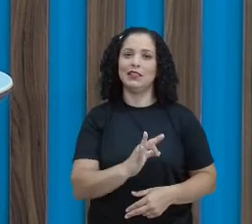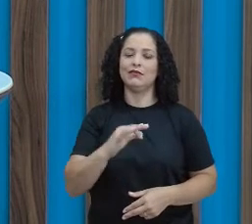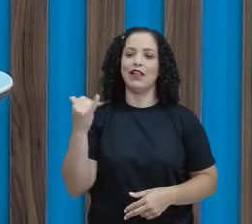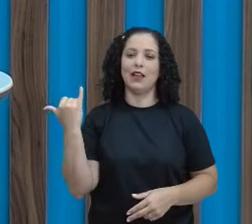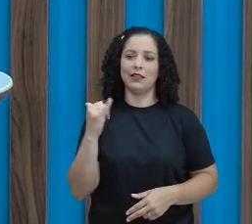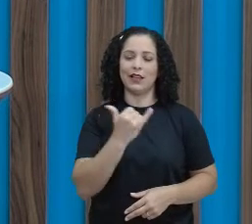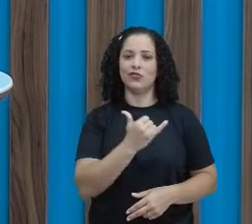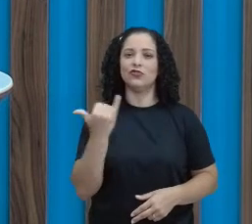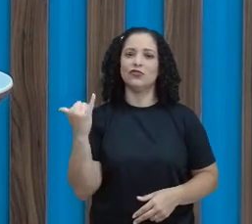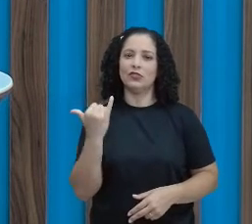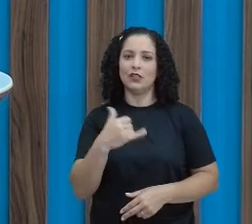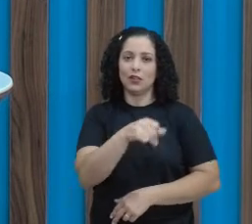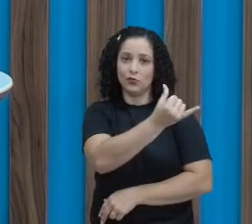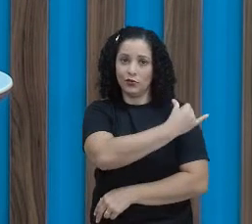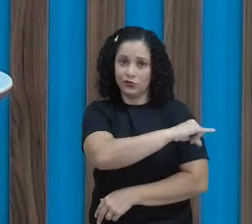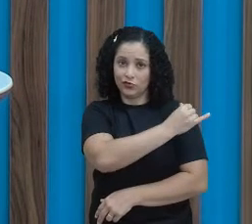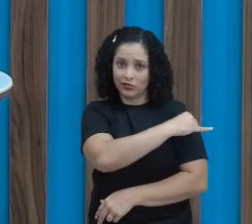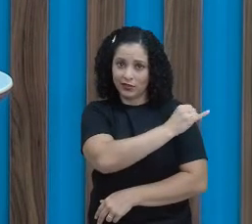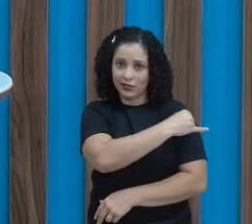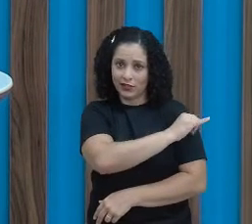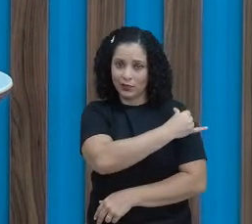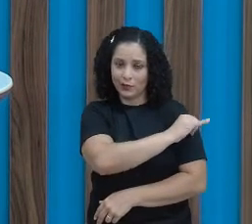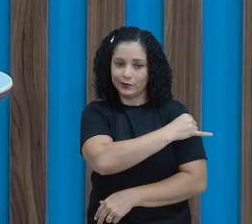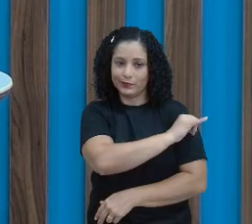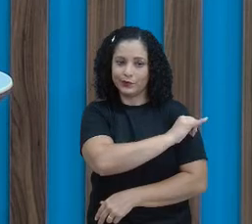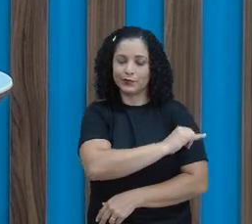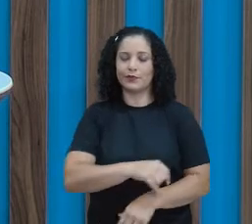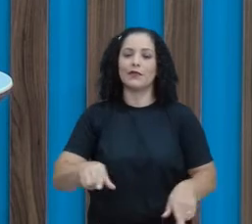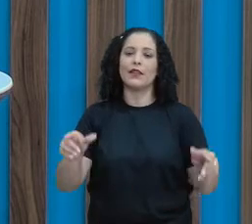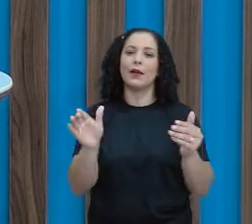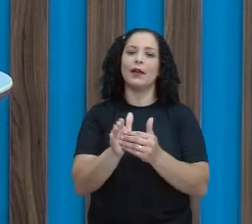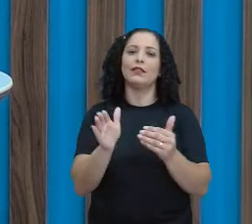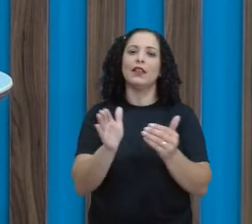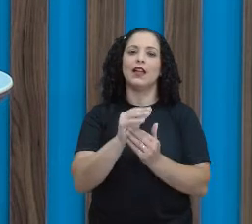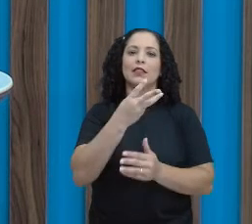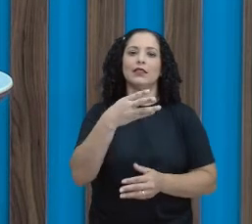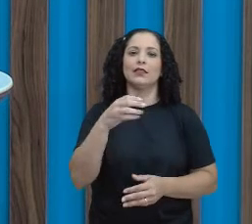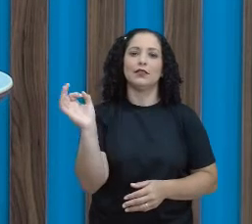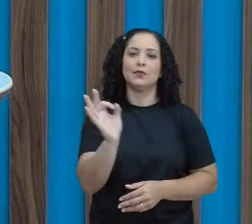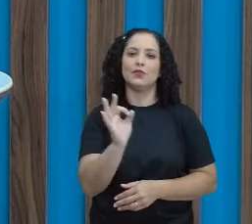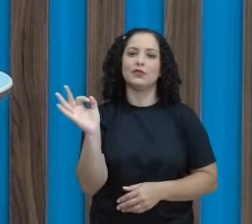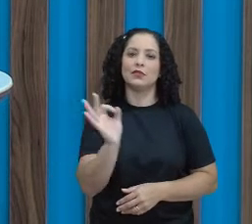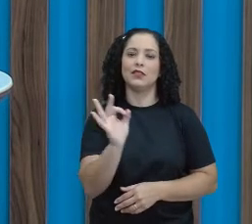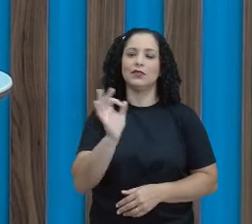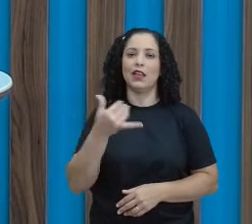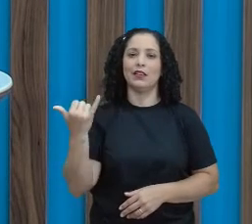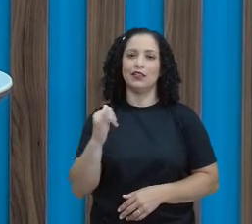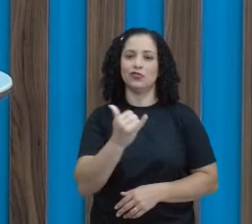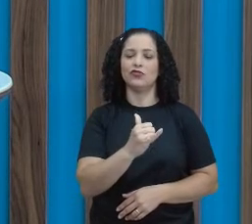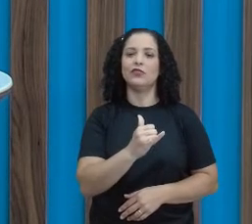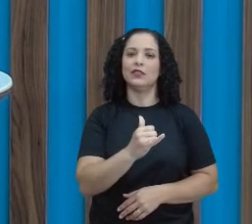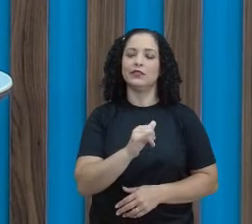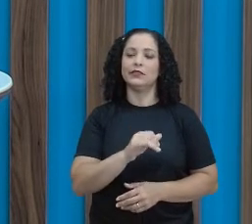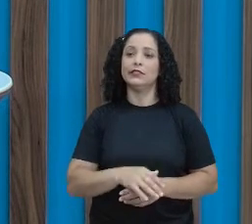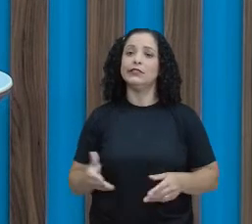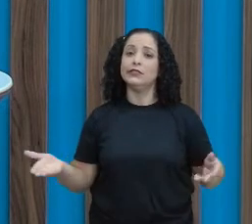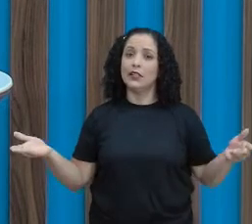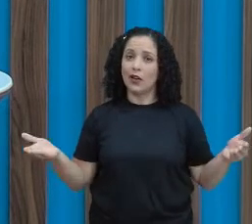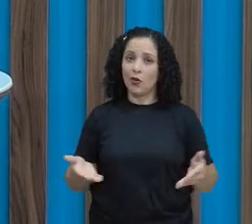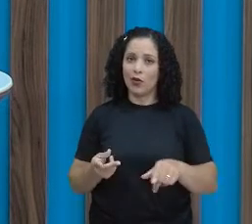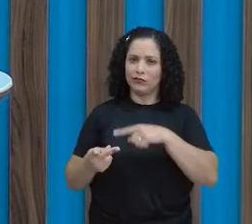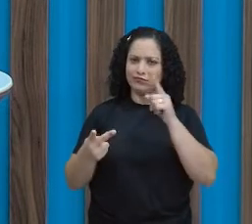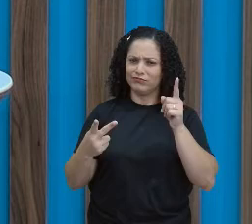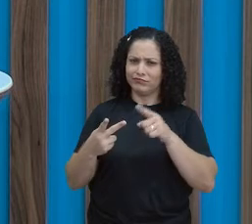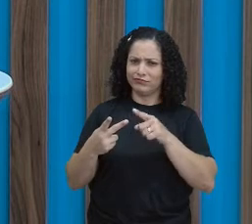Janeiro, né? E chega a 30% da energia em relação ao Brasil. Agora, uma curiosidade em relação à